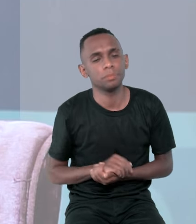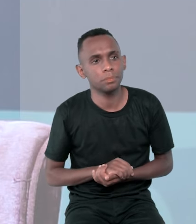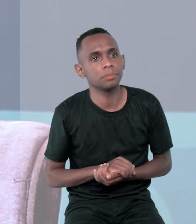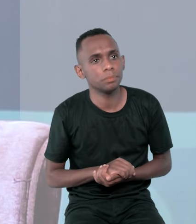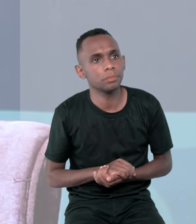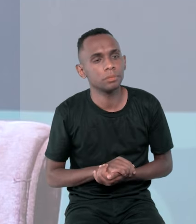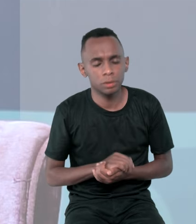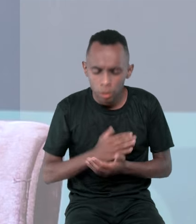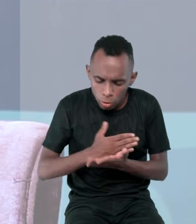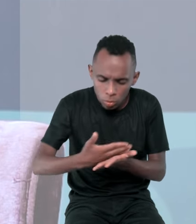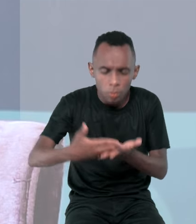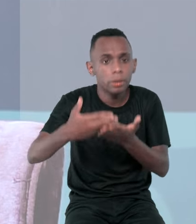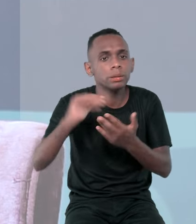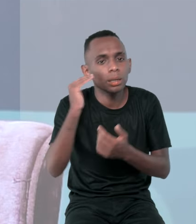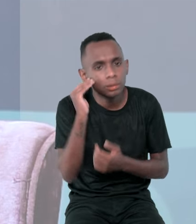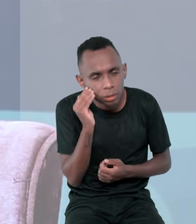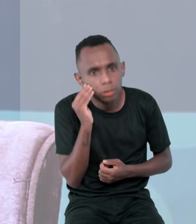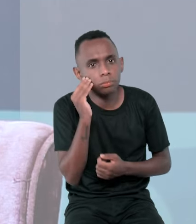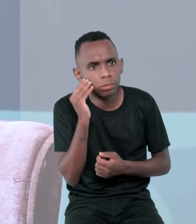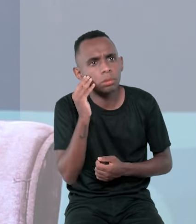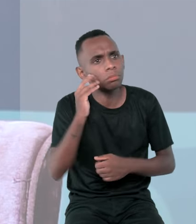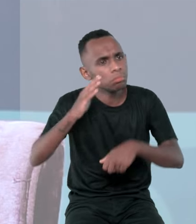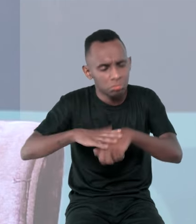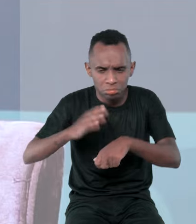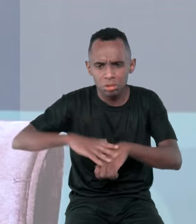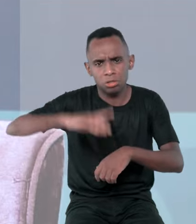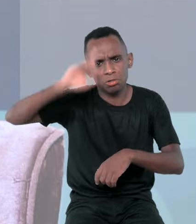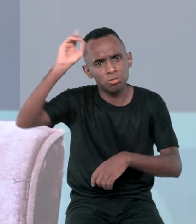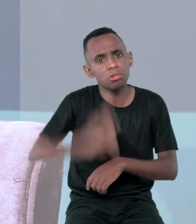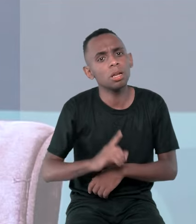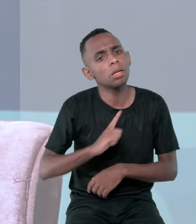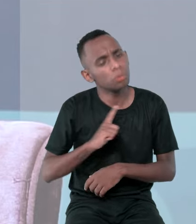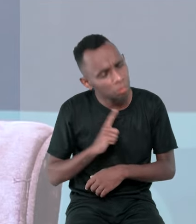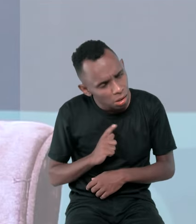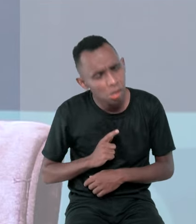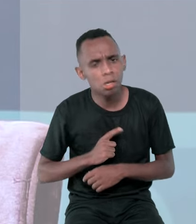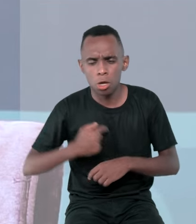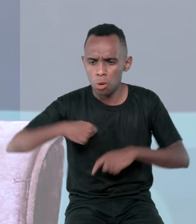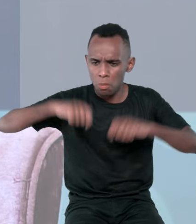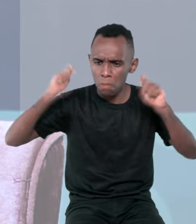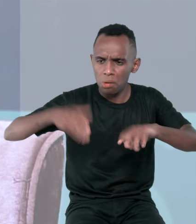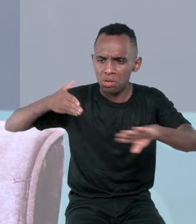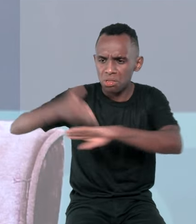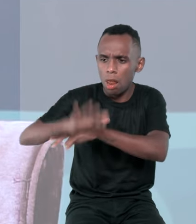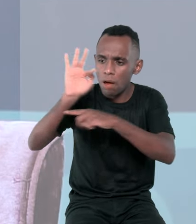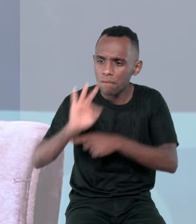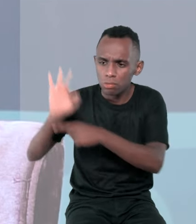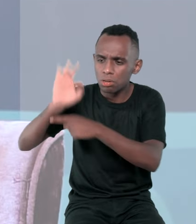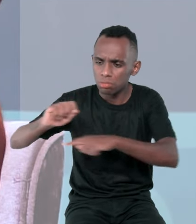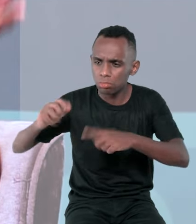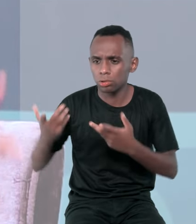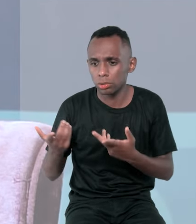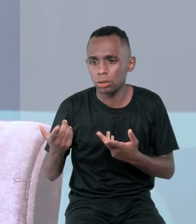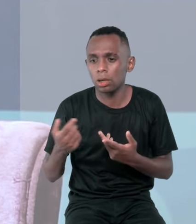momento em que você começa a entender que você tem direitos, que você pode entrar numa universidade. E